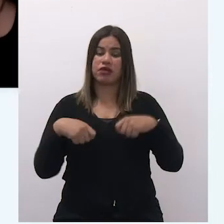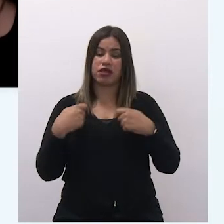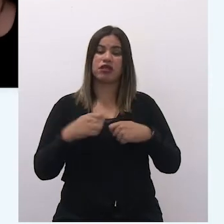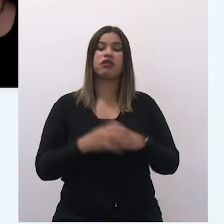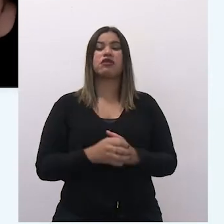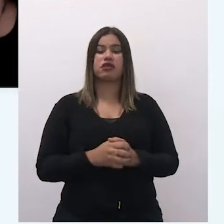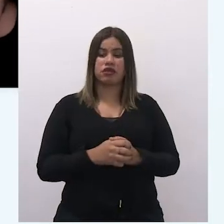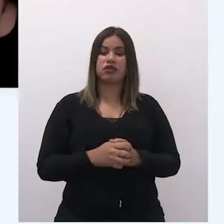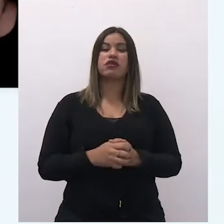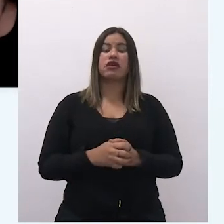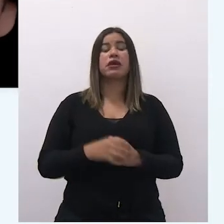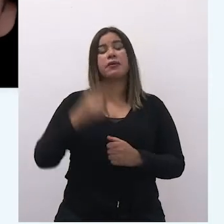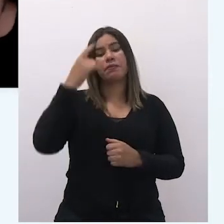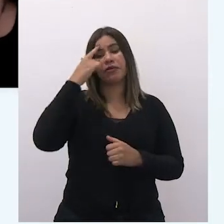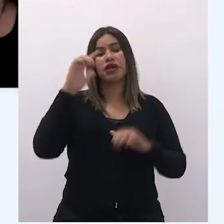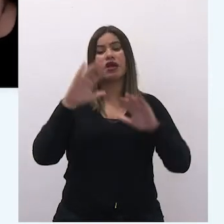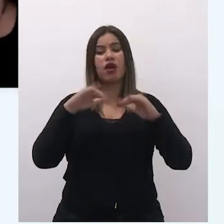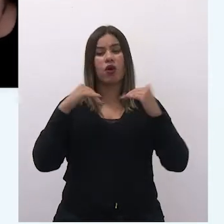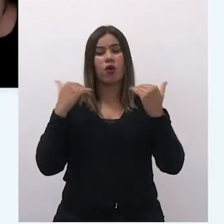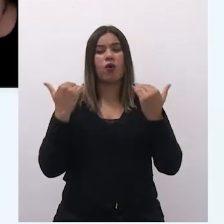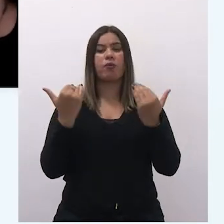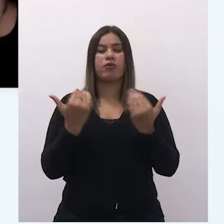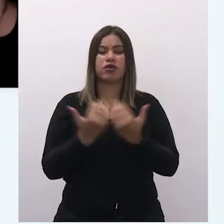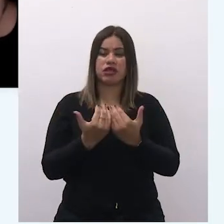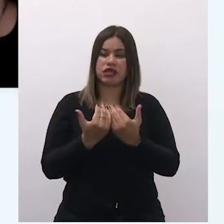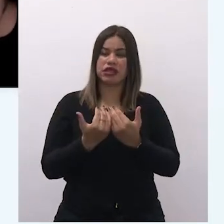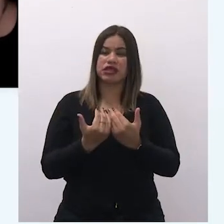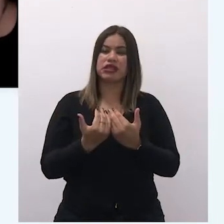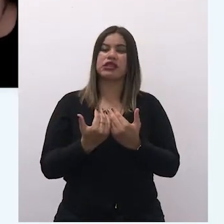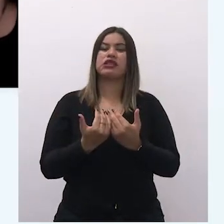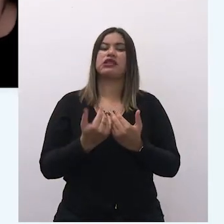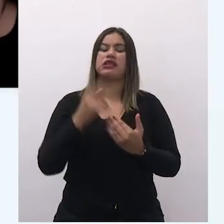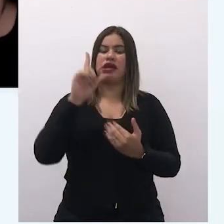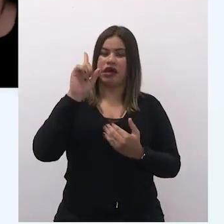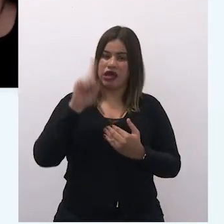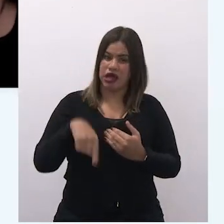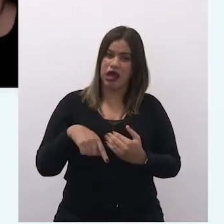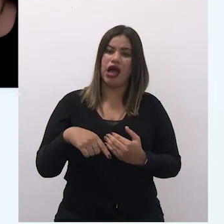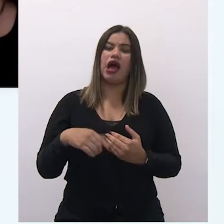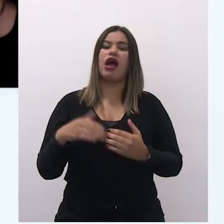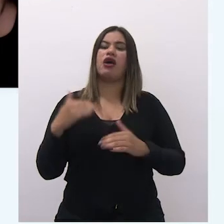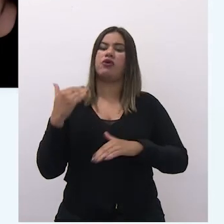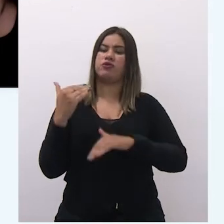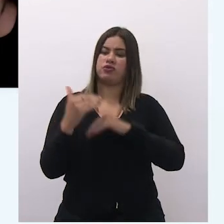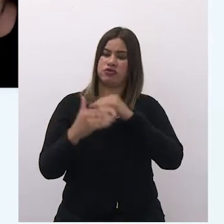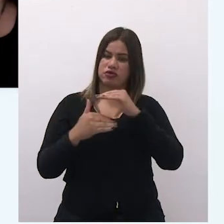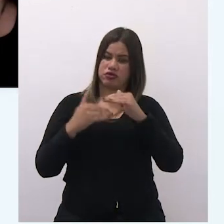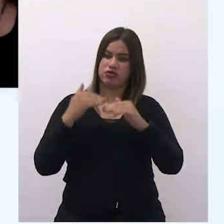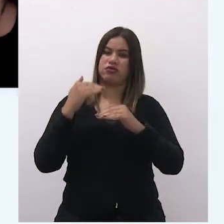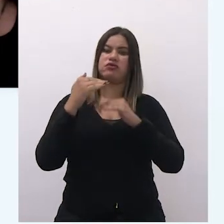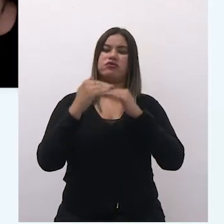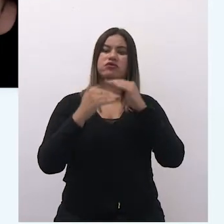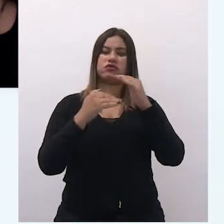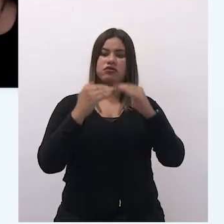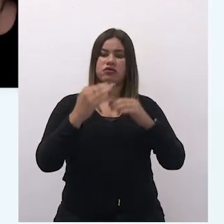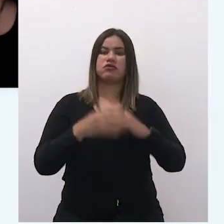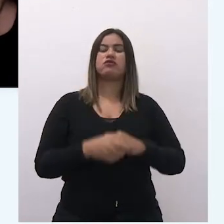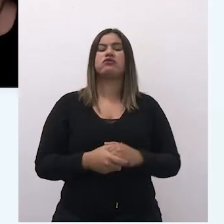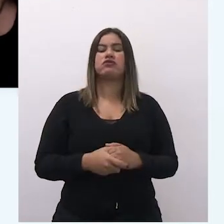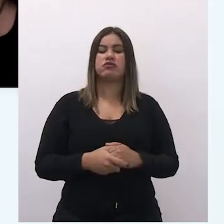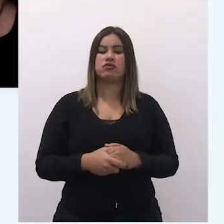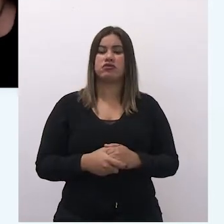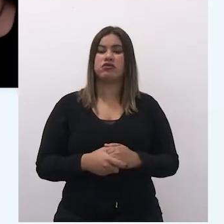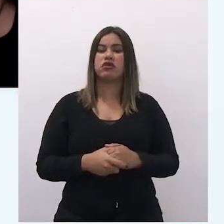pensando nisso, nessa comunidade que é a condição para o desenvolvimento, né, dessas virtudes, a gente